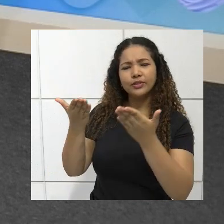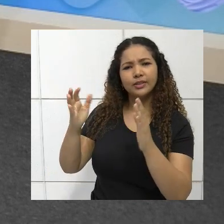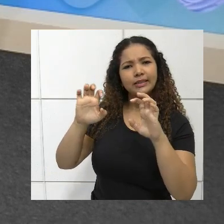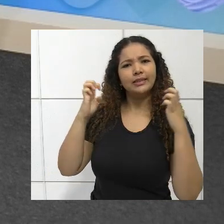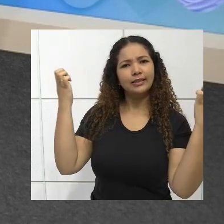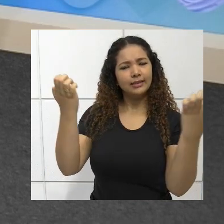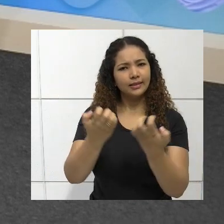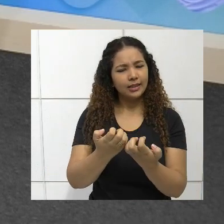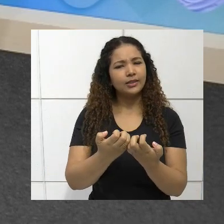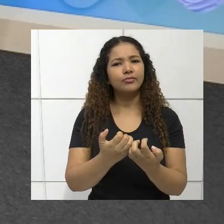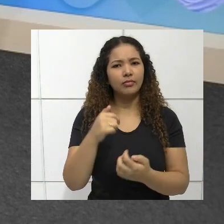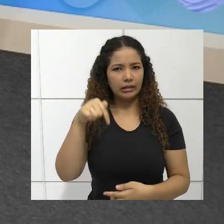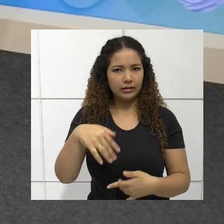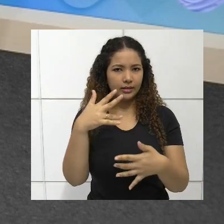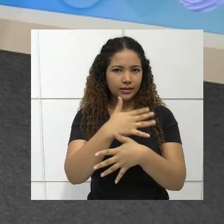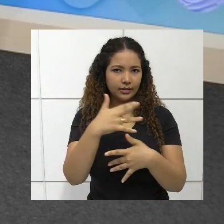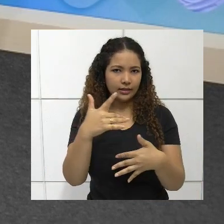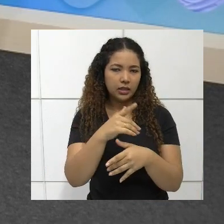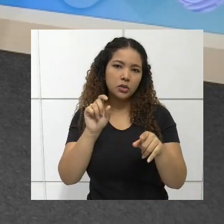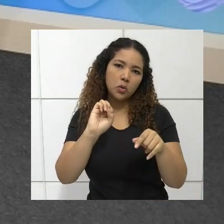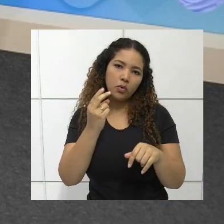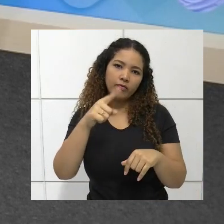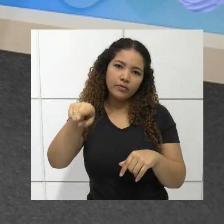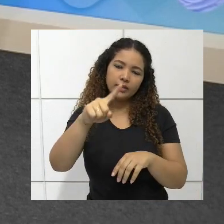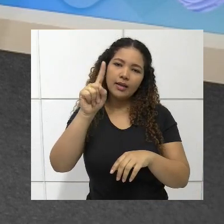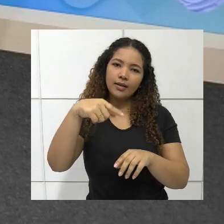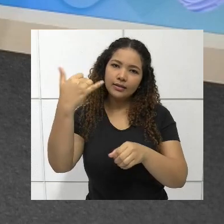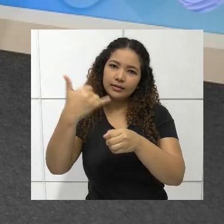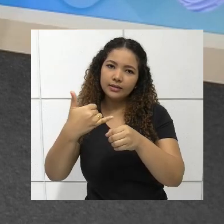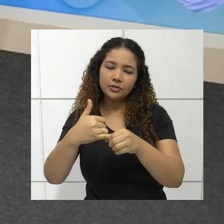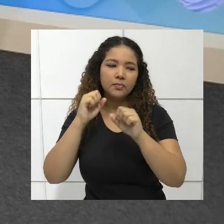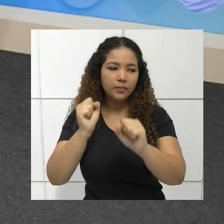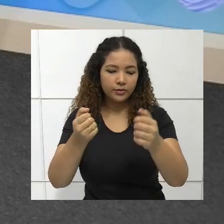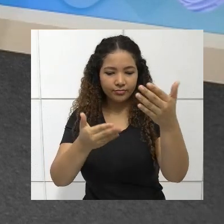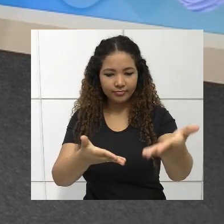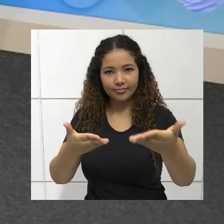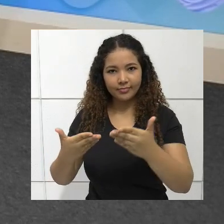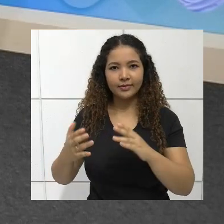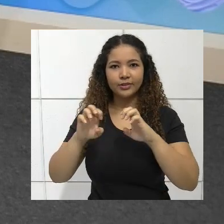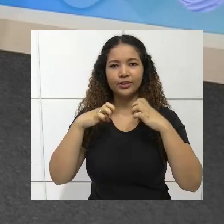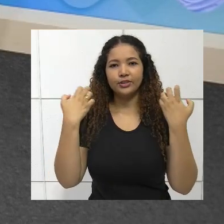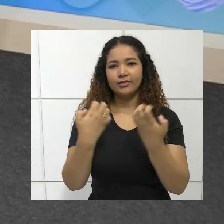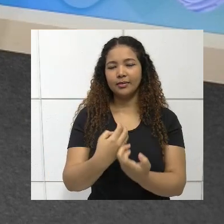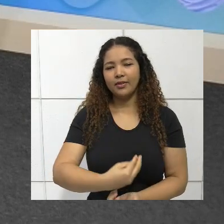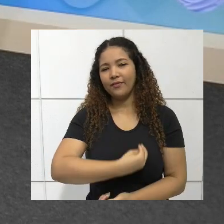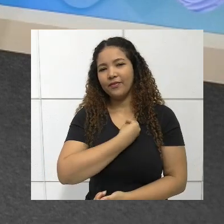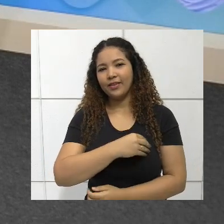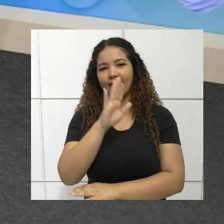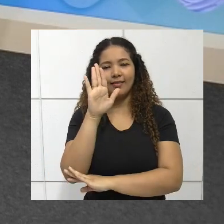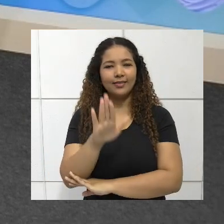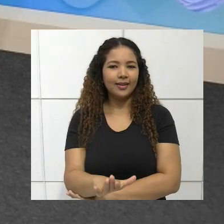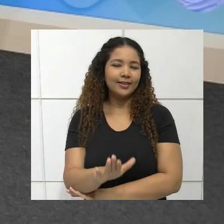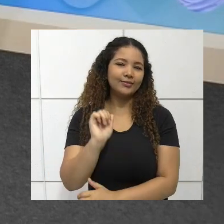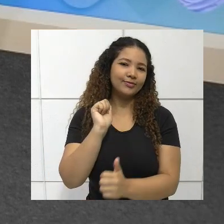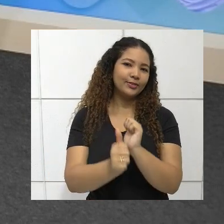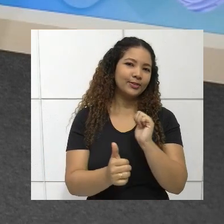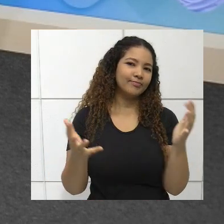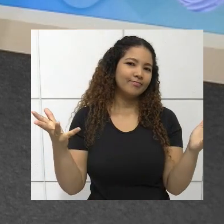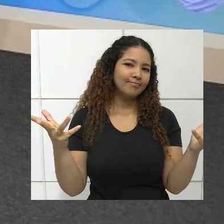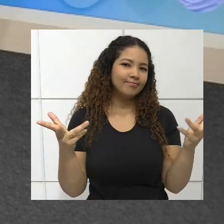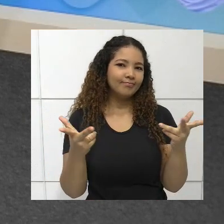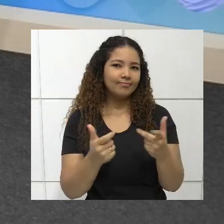está na cidade, é aqui do interior próximo, venha ao estádio Humberto Parente para viver aquela tarde de futebol com aquele tradicional chope